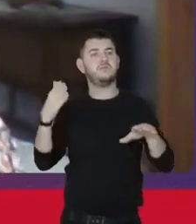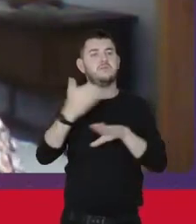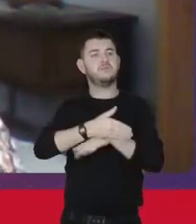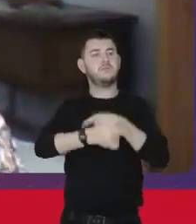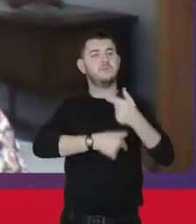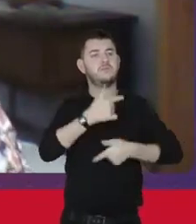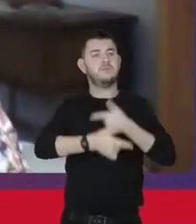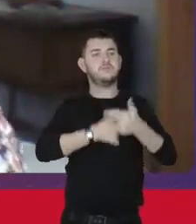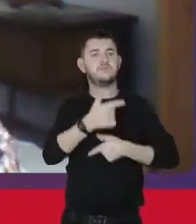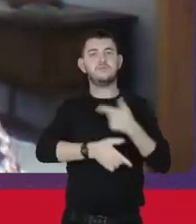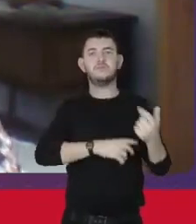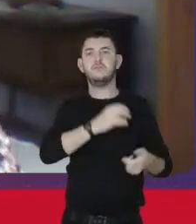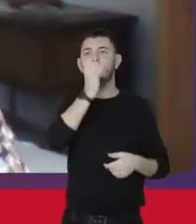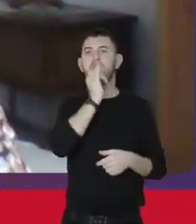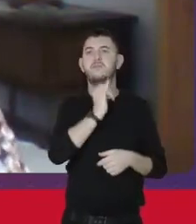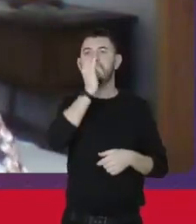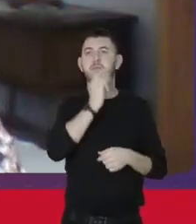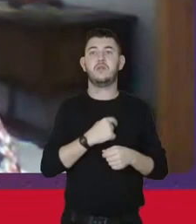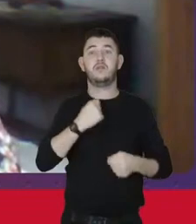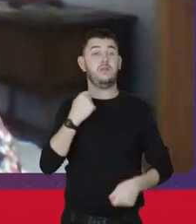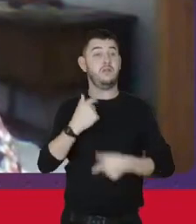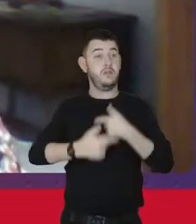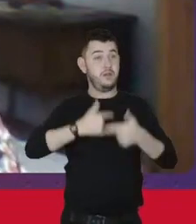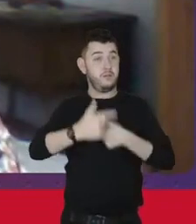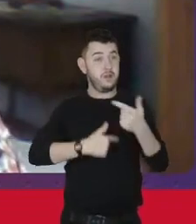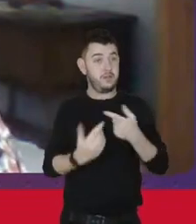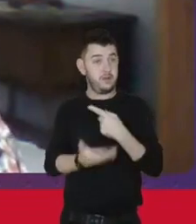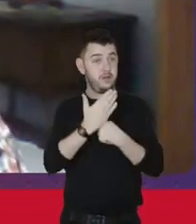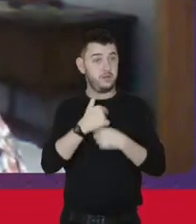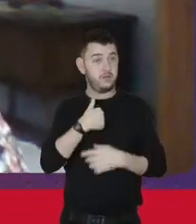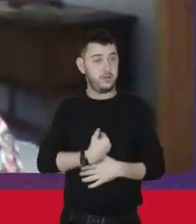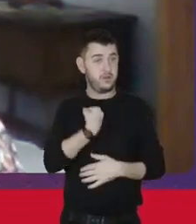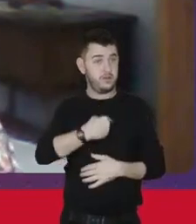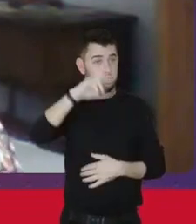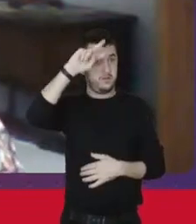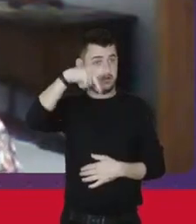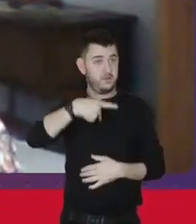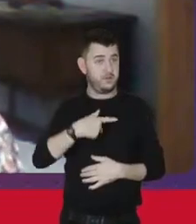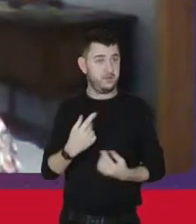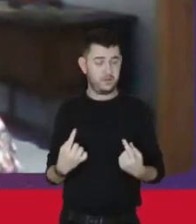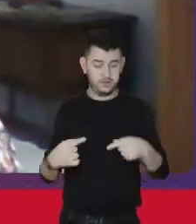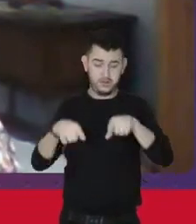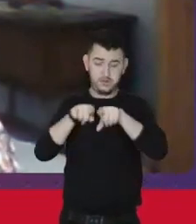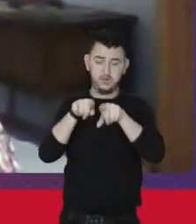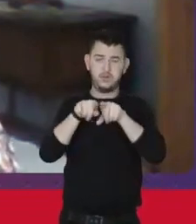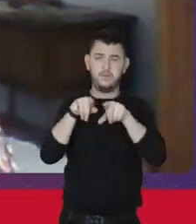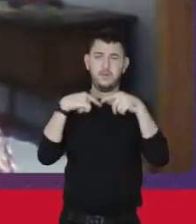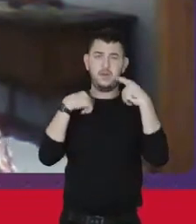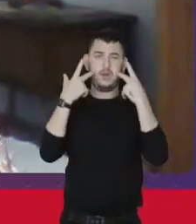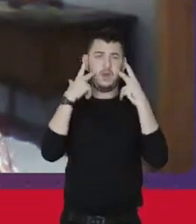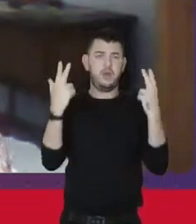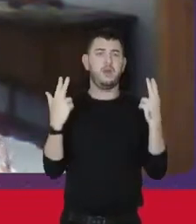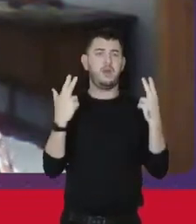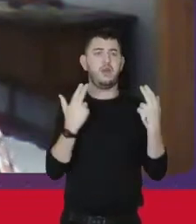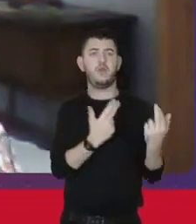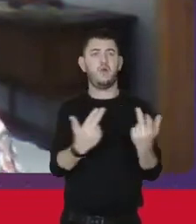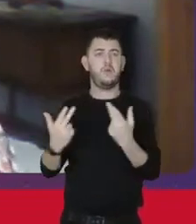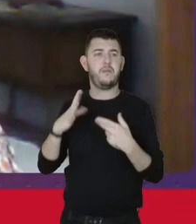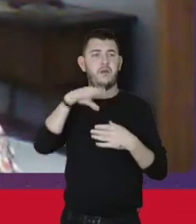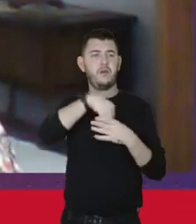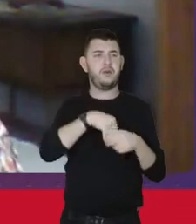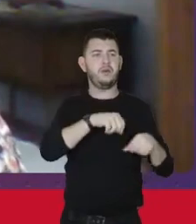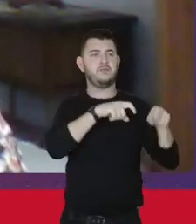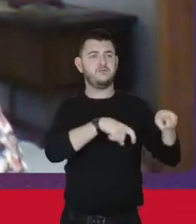Por exemplo, o trabalho para a própria subsistência, que é muito comum no meio